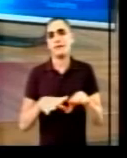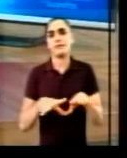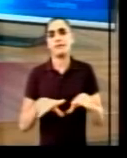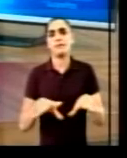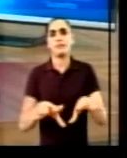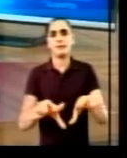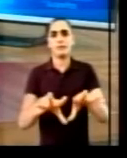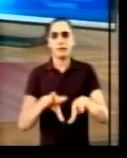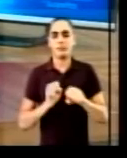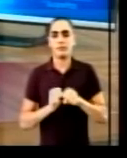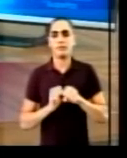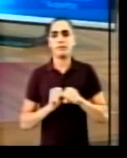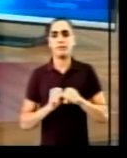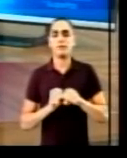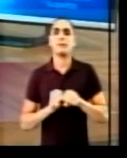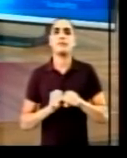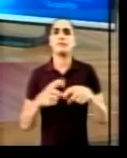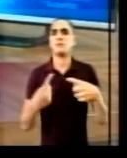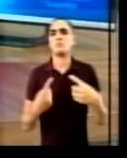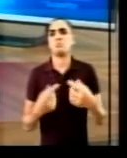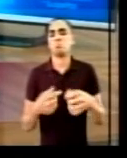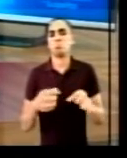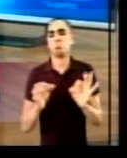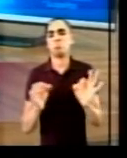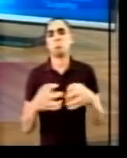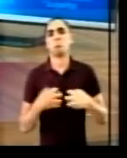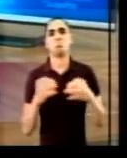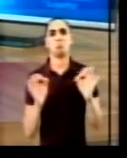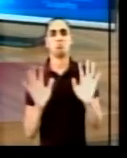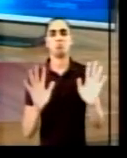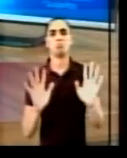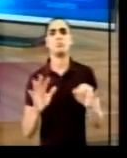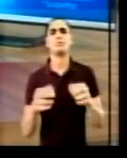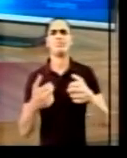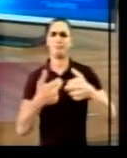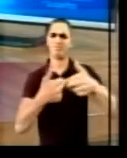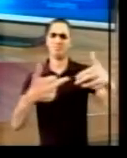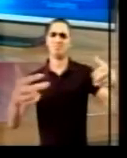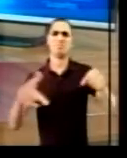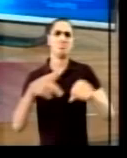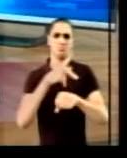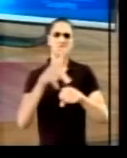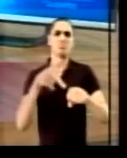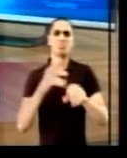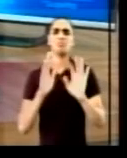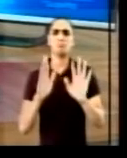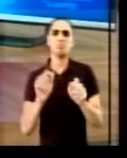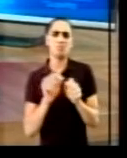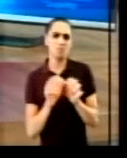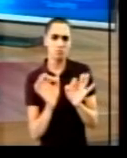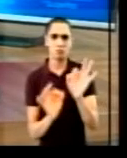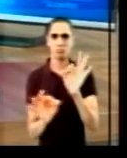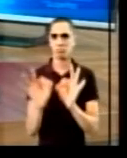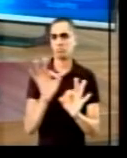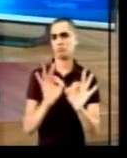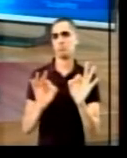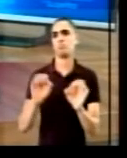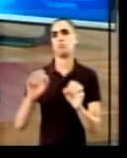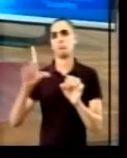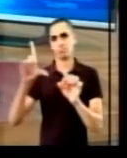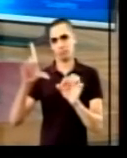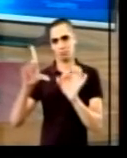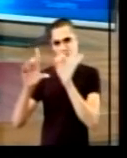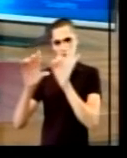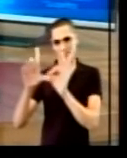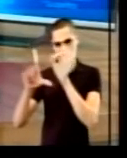Muitos países fizeram, para se chegar a essas projeções, fizeram o